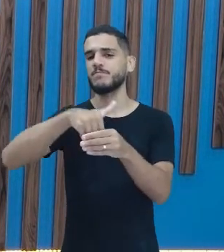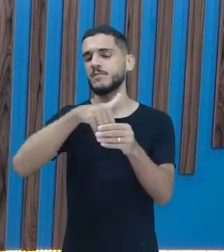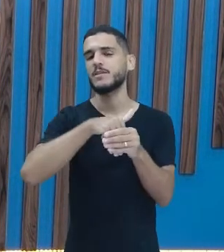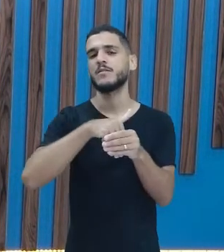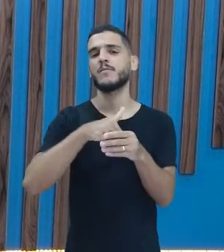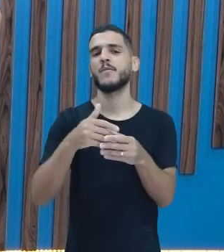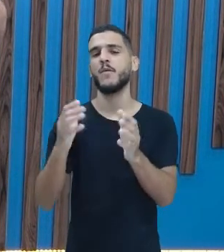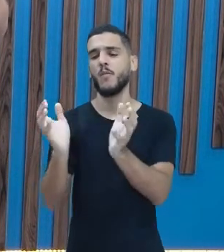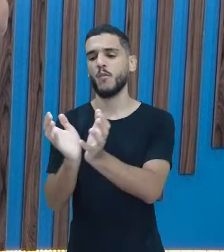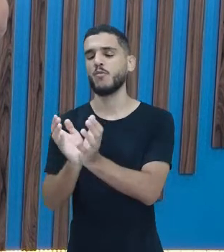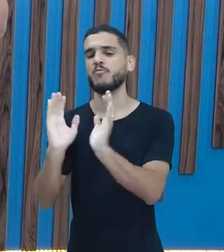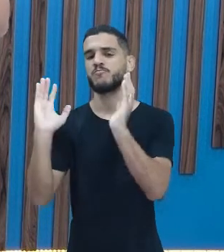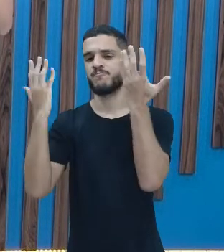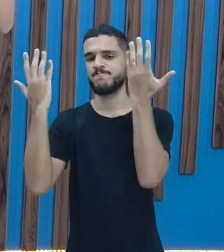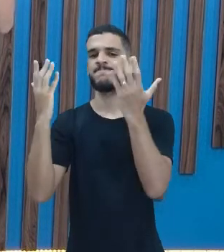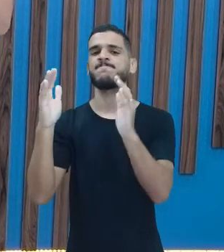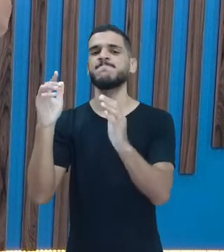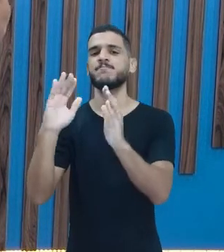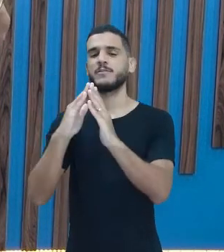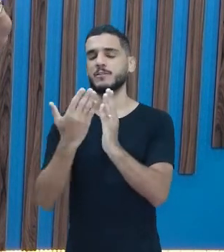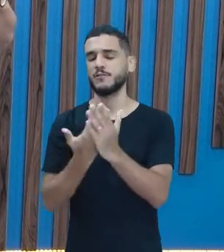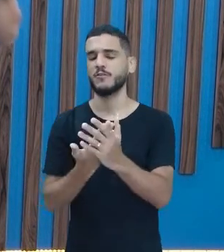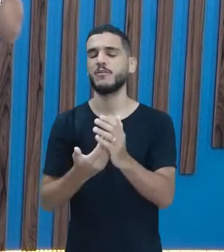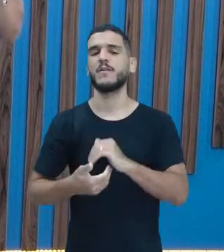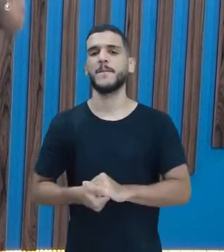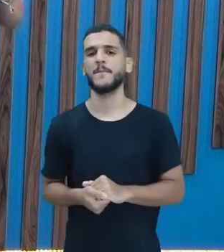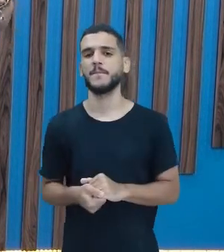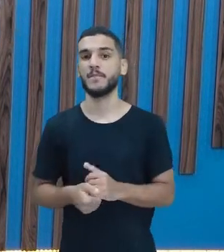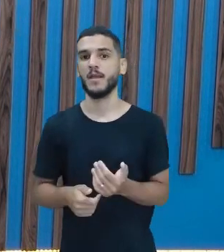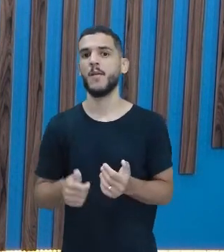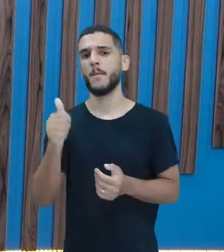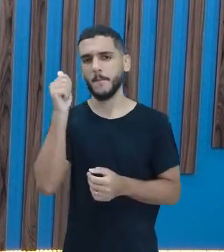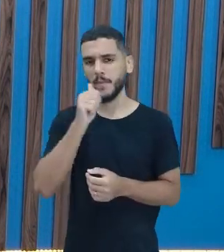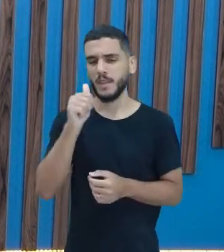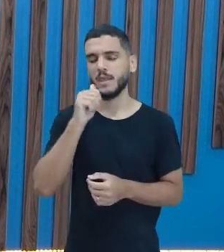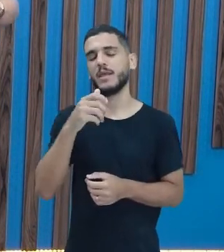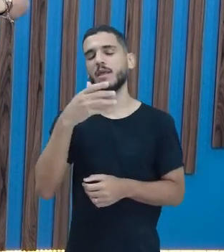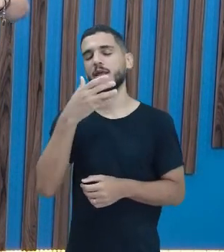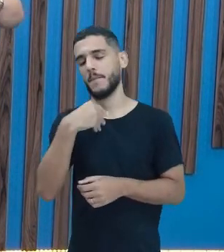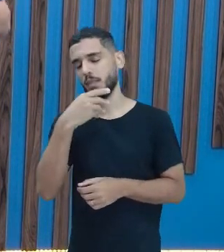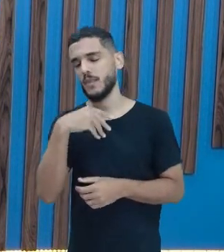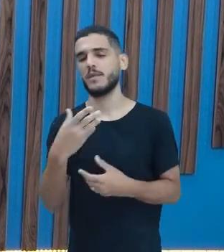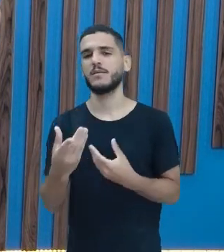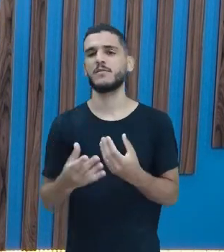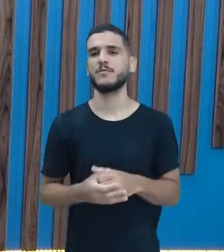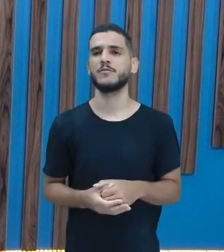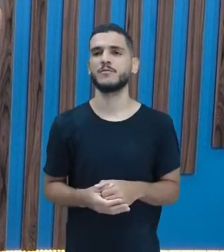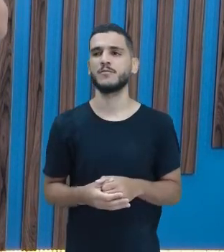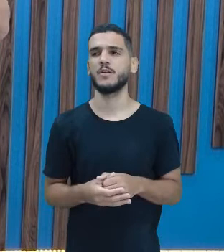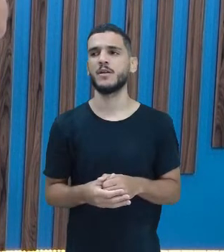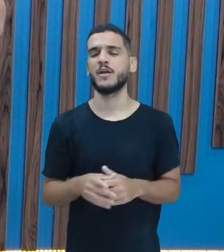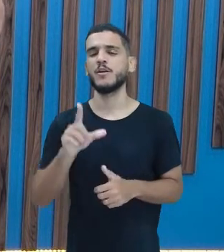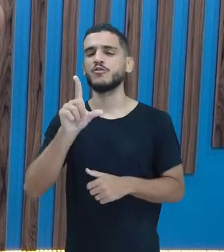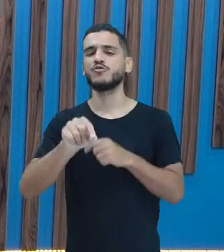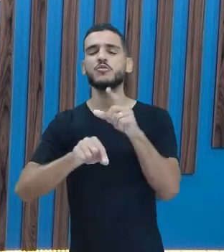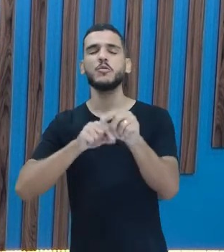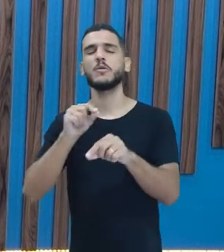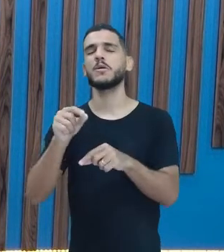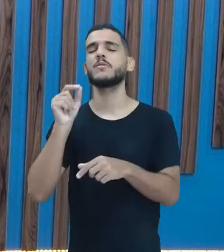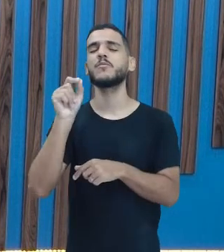para o Grêmio? Os meninos e as meninas da minha escola, eles estão optando